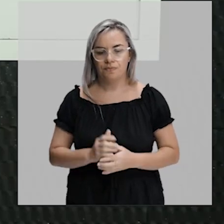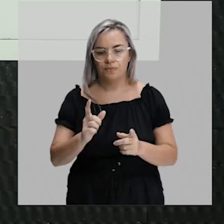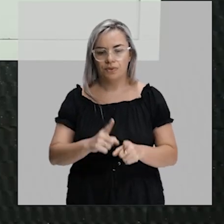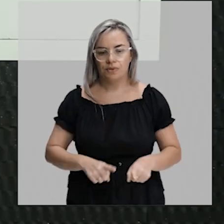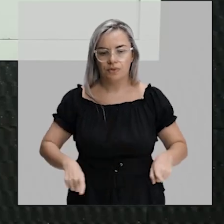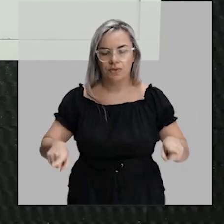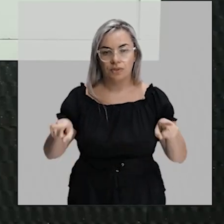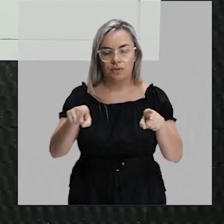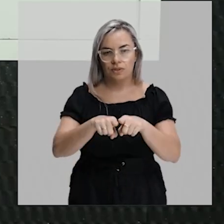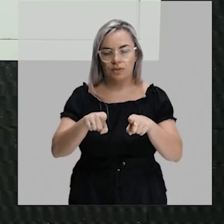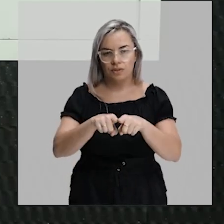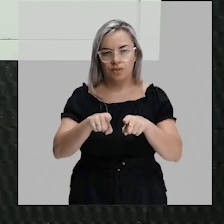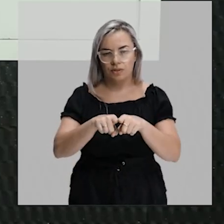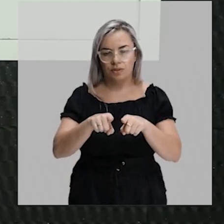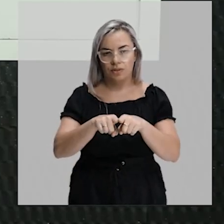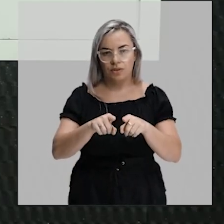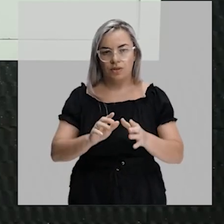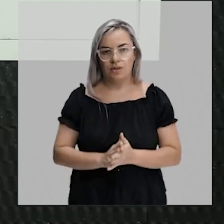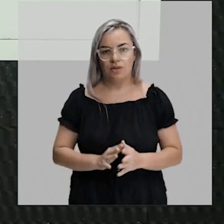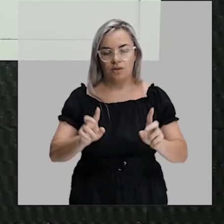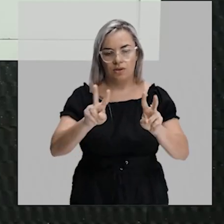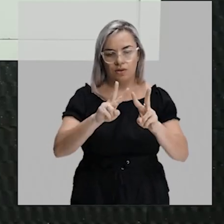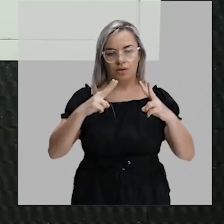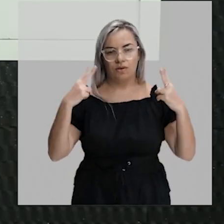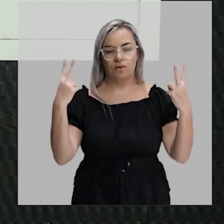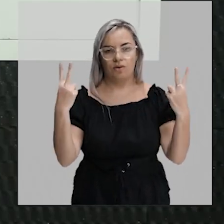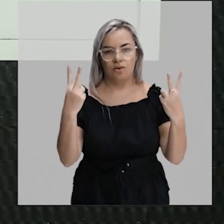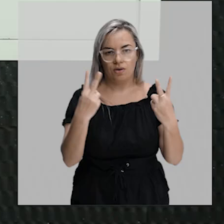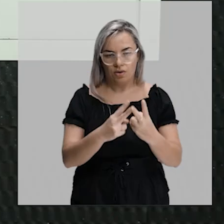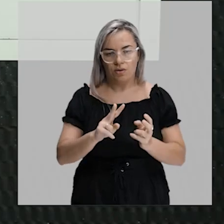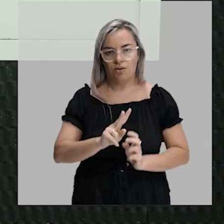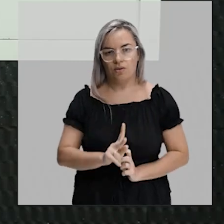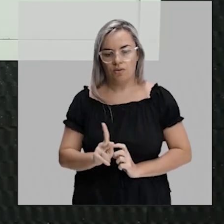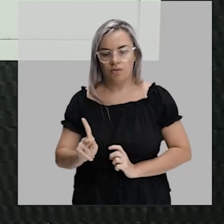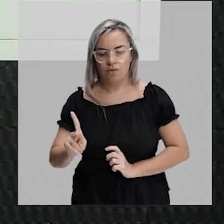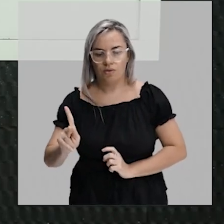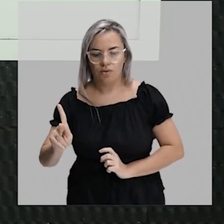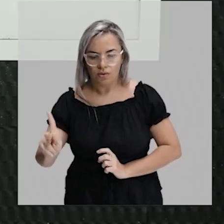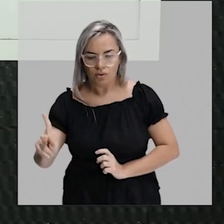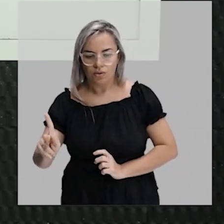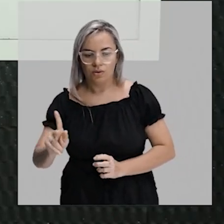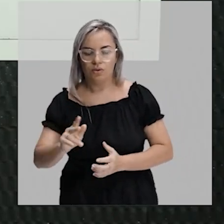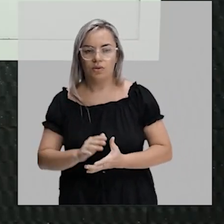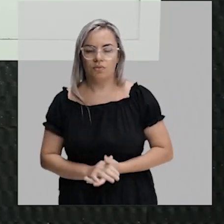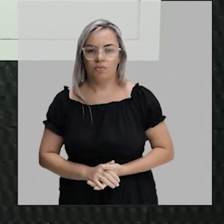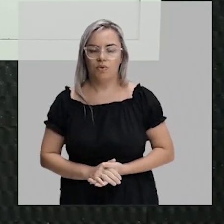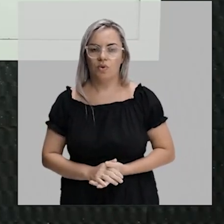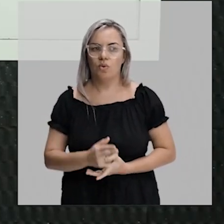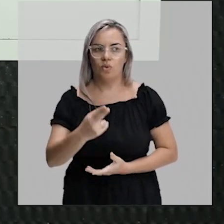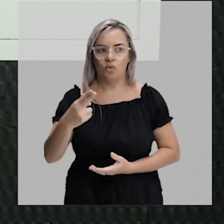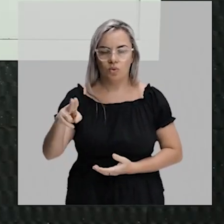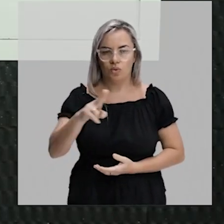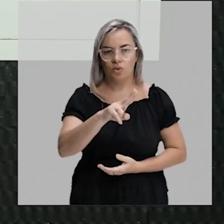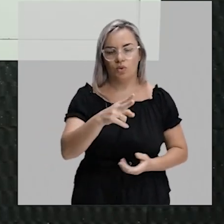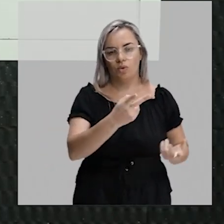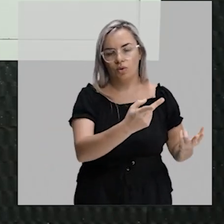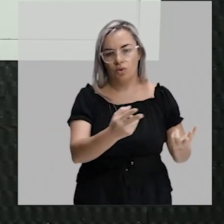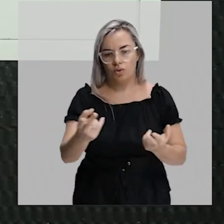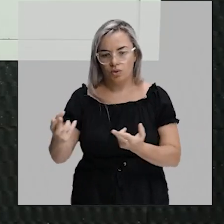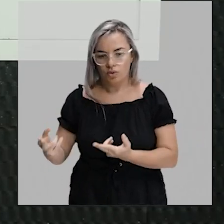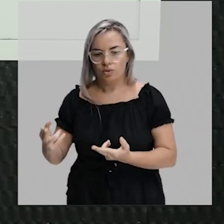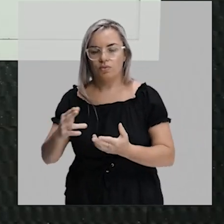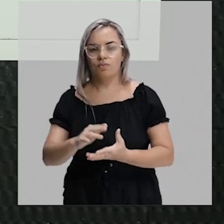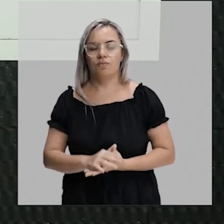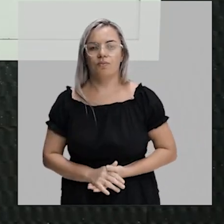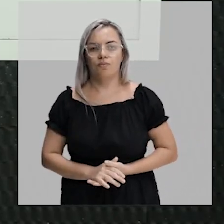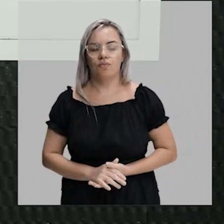Também chamado de isométrica ou isovolumétrica, O nome já é bem sugestivo, Isométrica ou